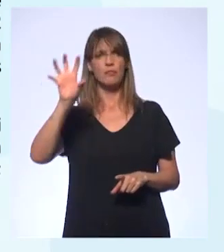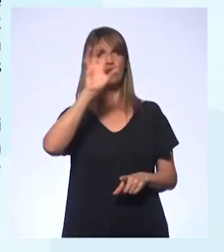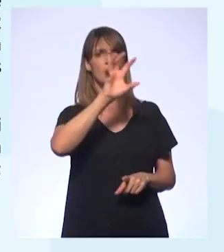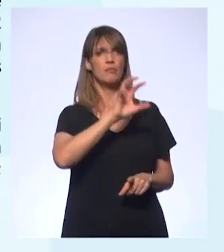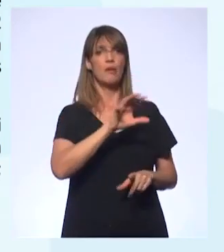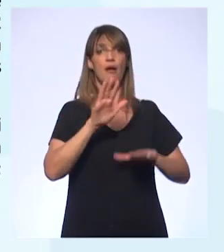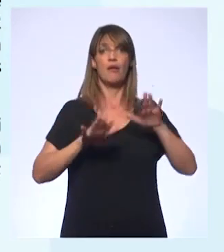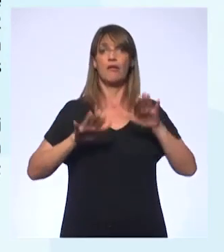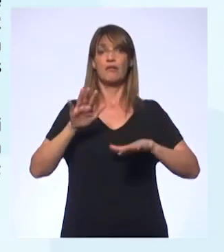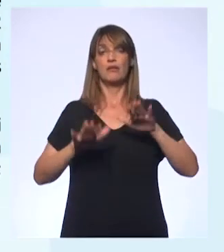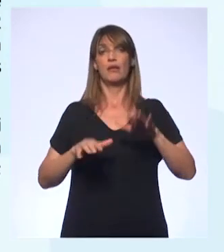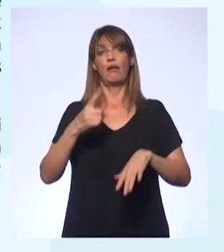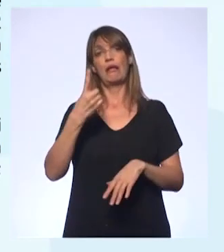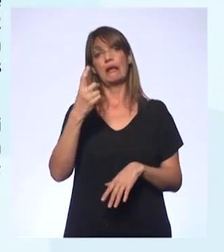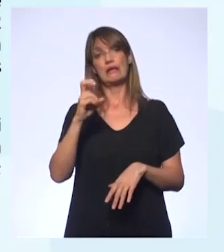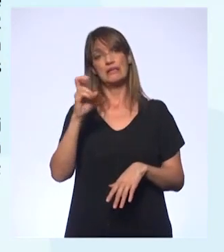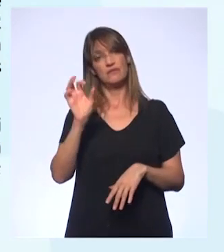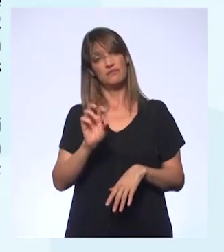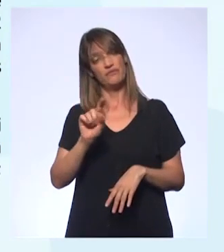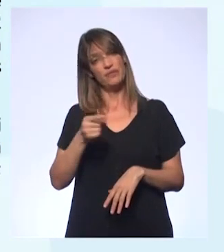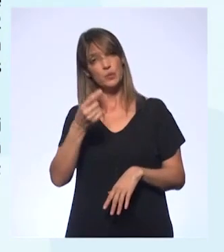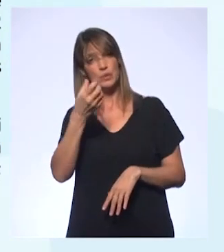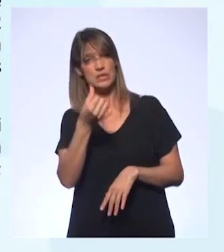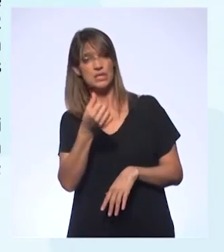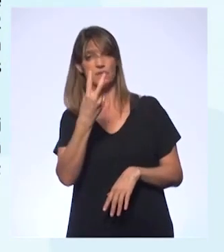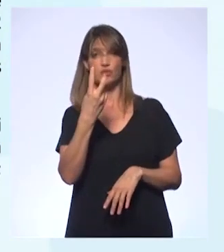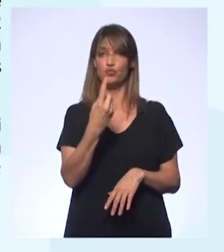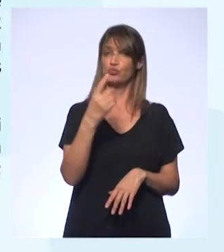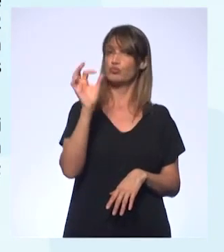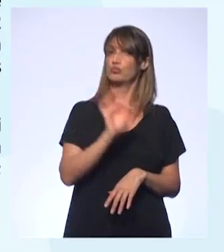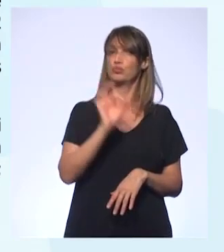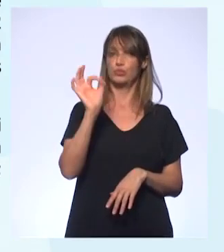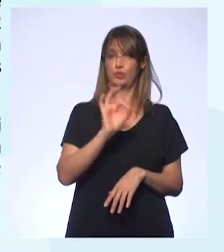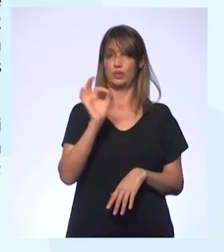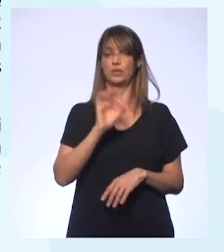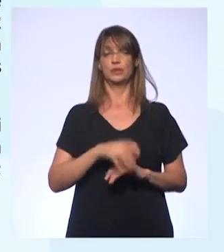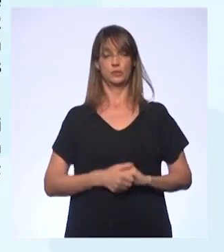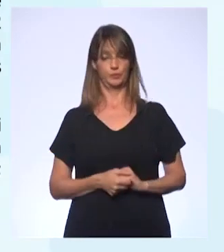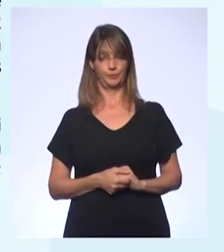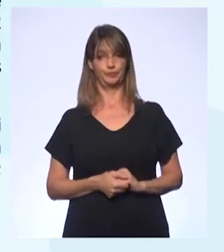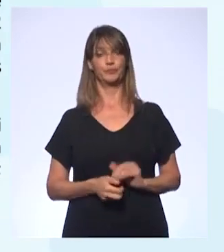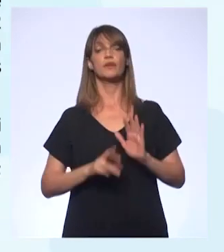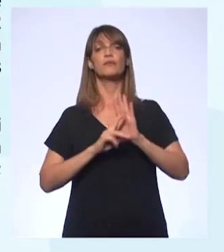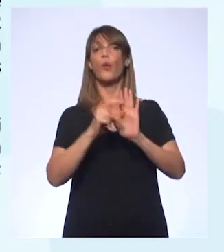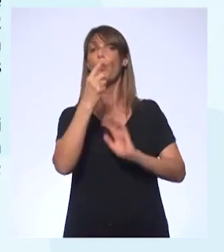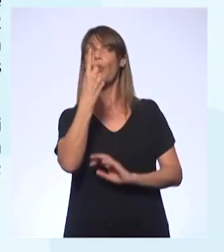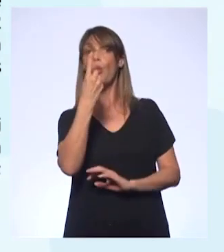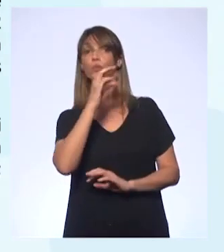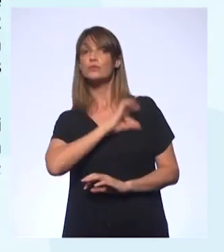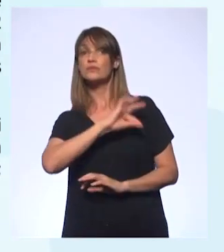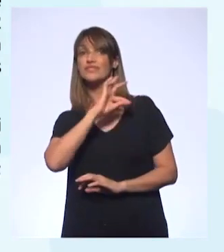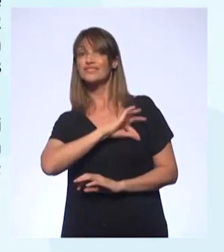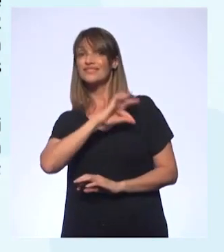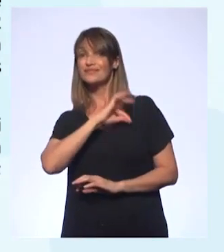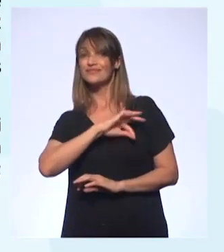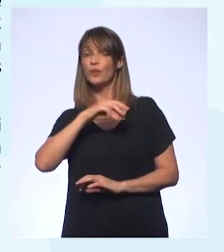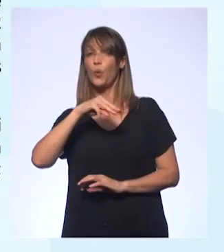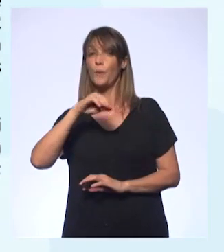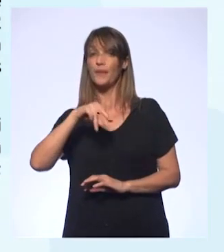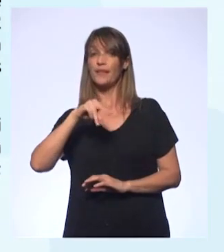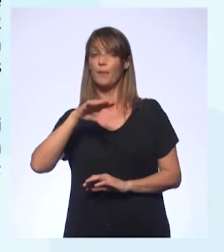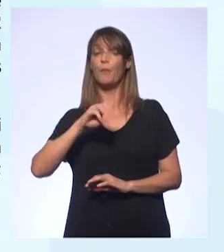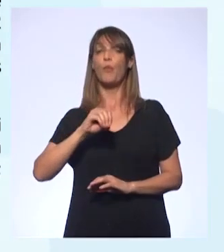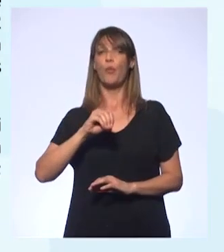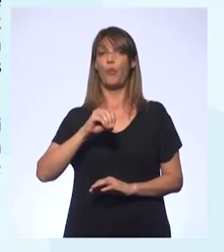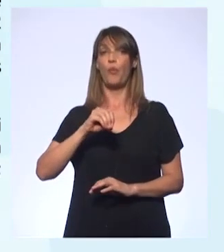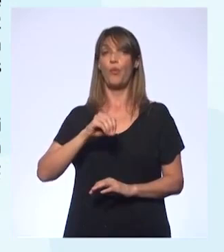entre 15,6% e 21%. Se a referência for de um salário mínimo per capita, o Nordeste